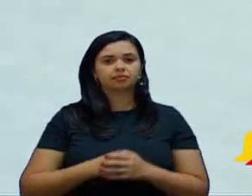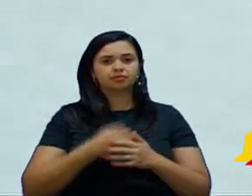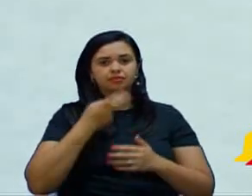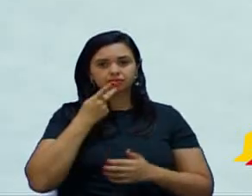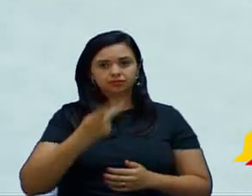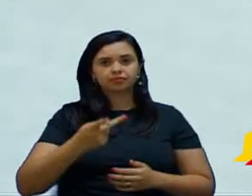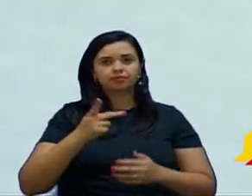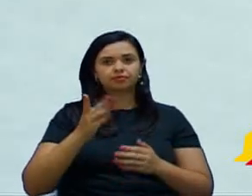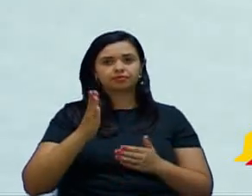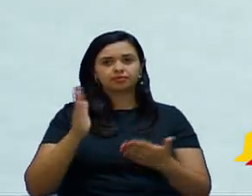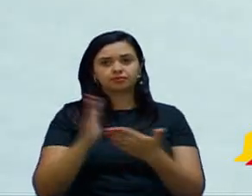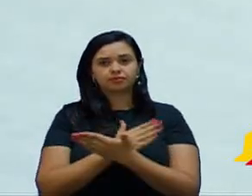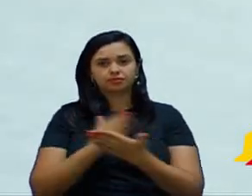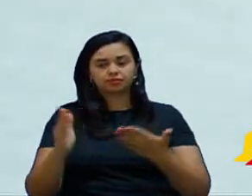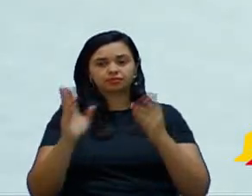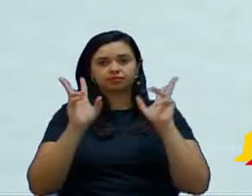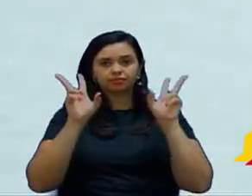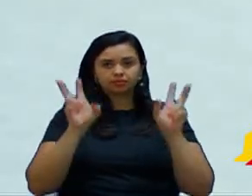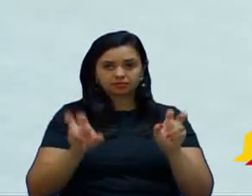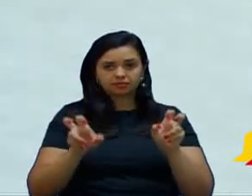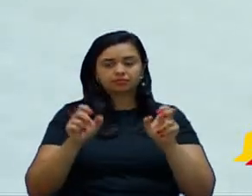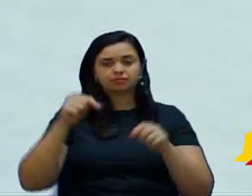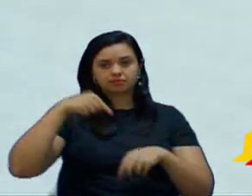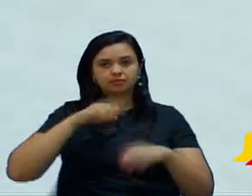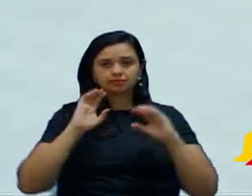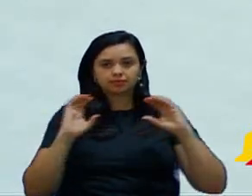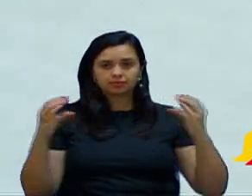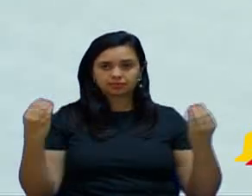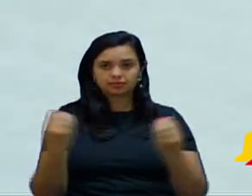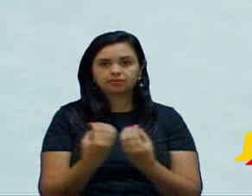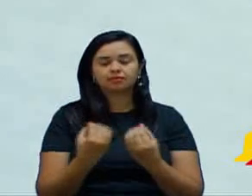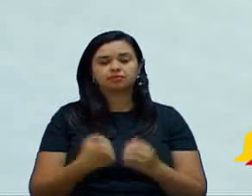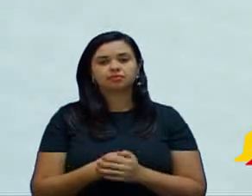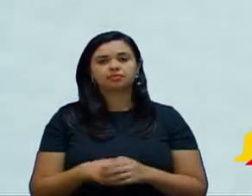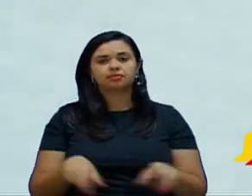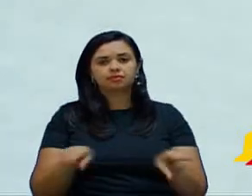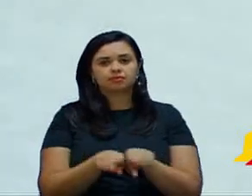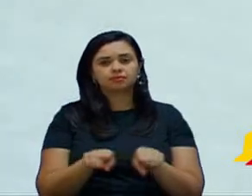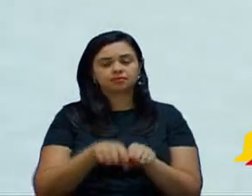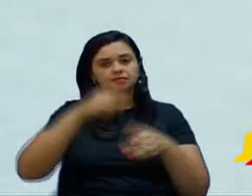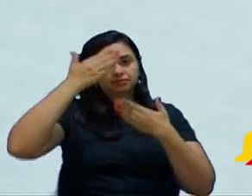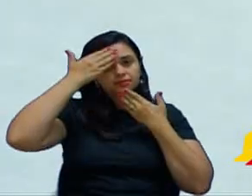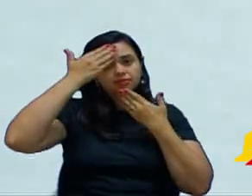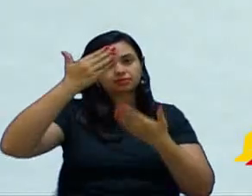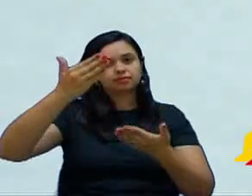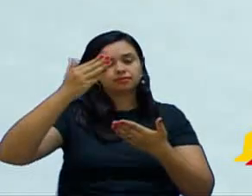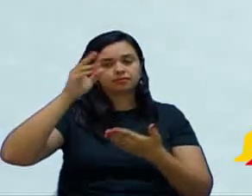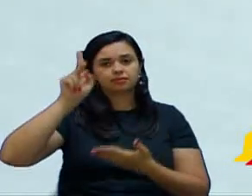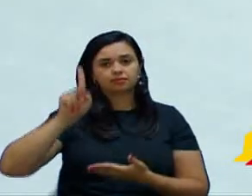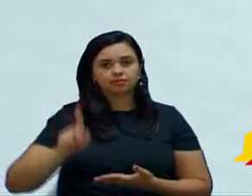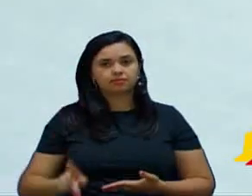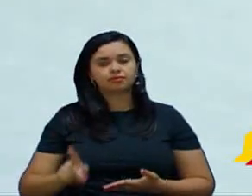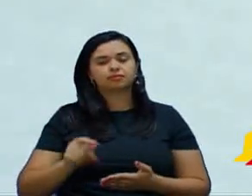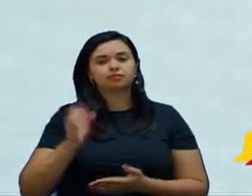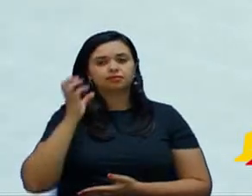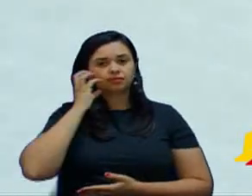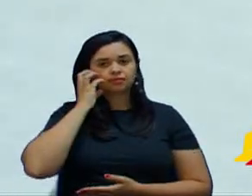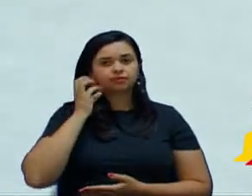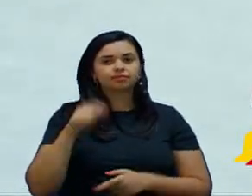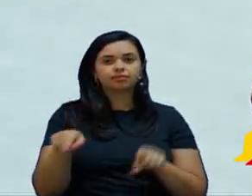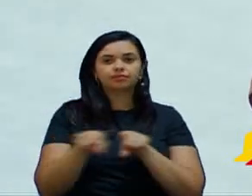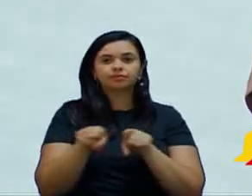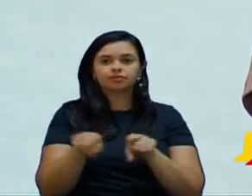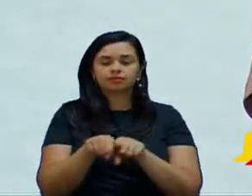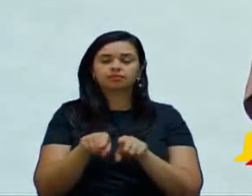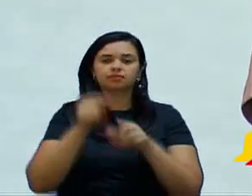de alguns assuntos importantes nessa Casa de Lei. Também quero agradecer aqui ao nosso presidente da Câmara e quero